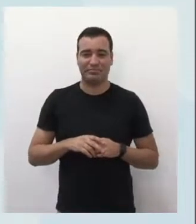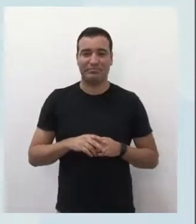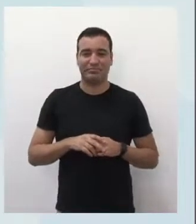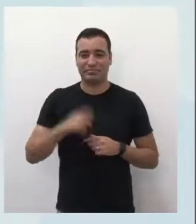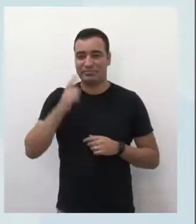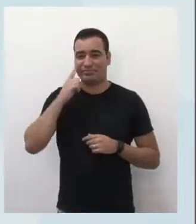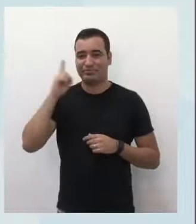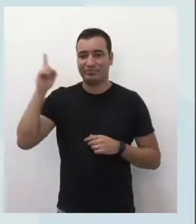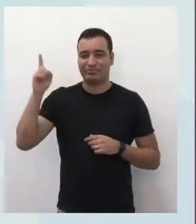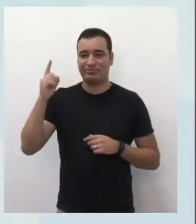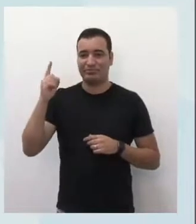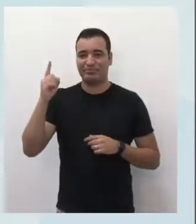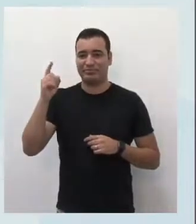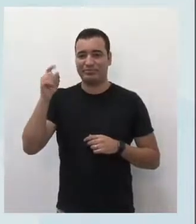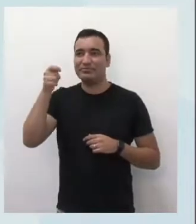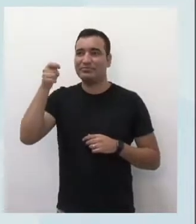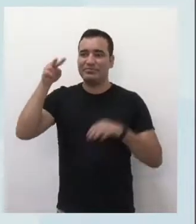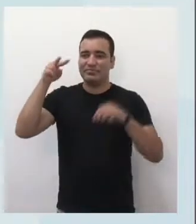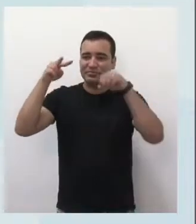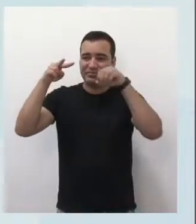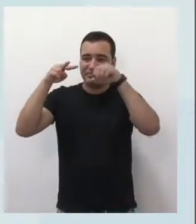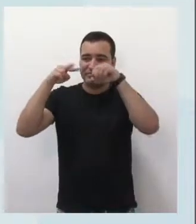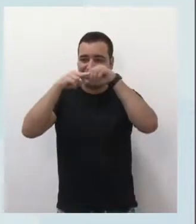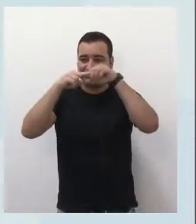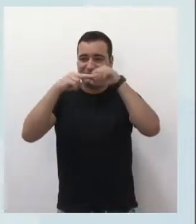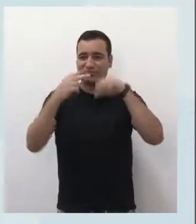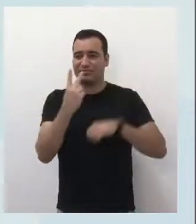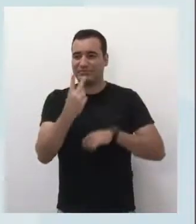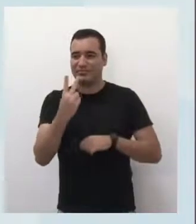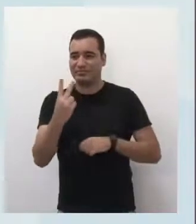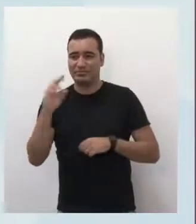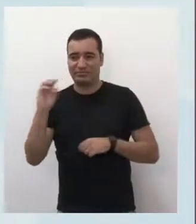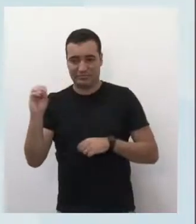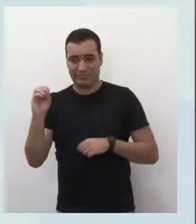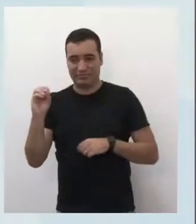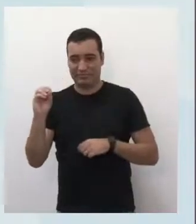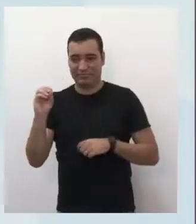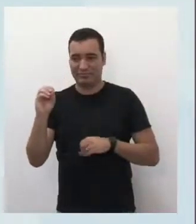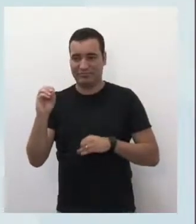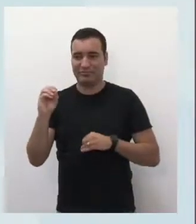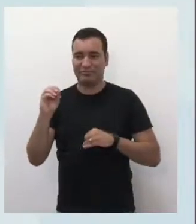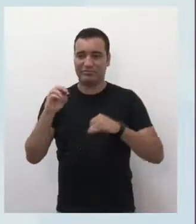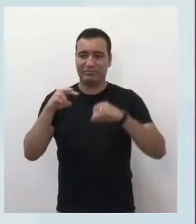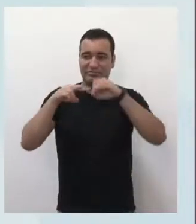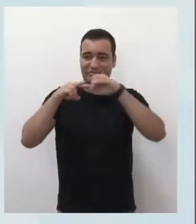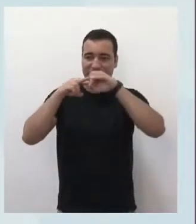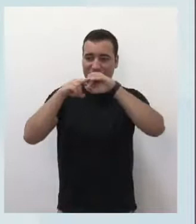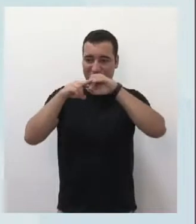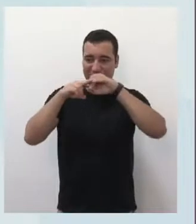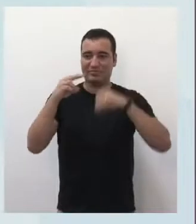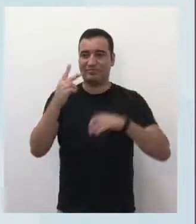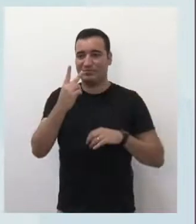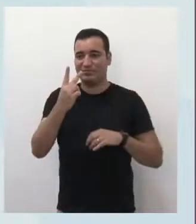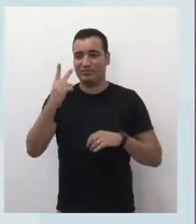Edson? Ó, ele funciona em 220. Fique atento com isso. A potência